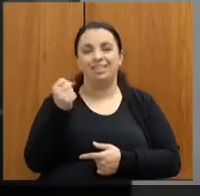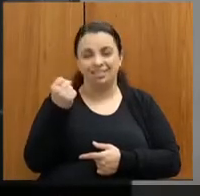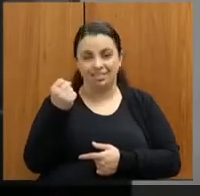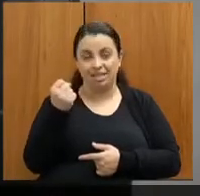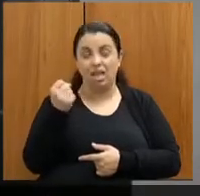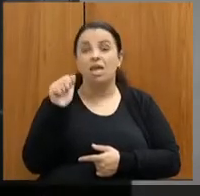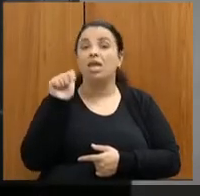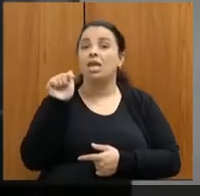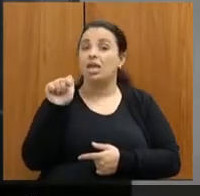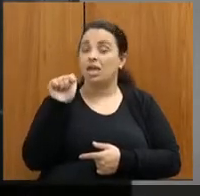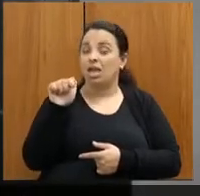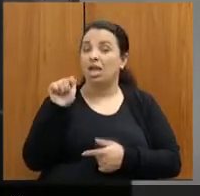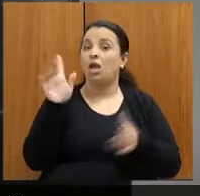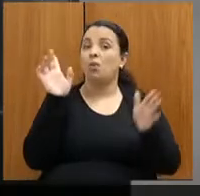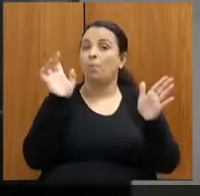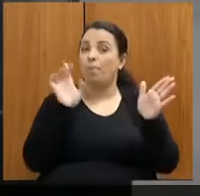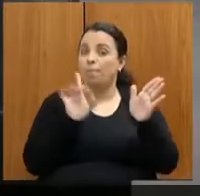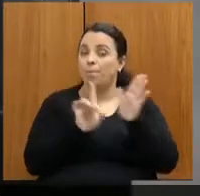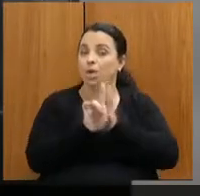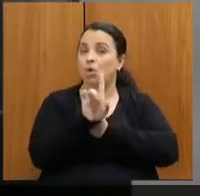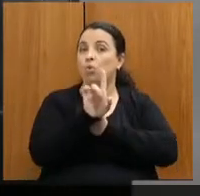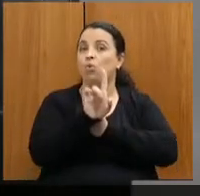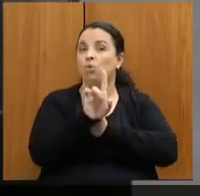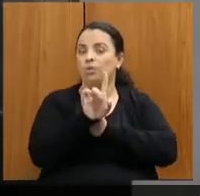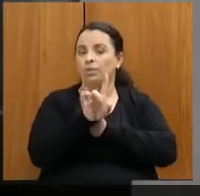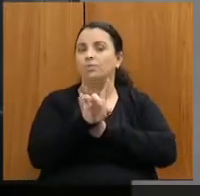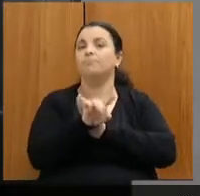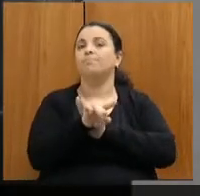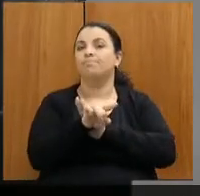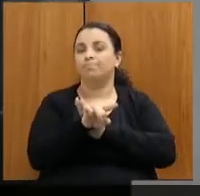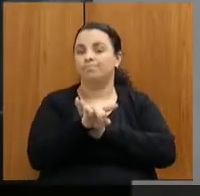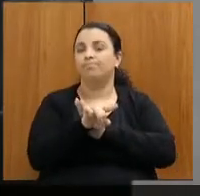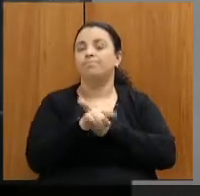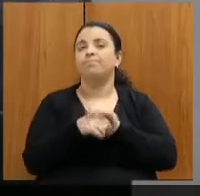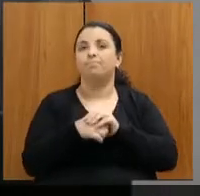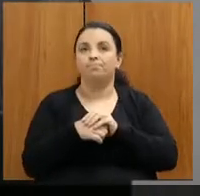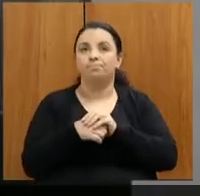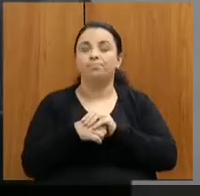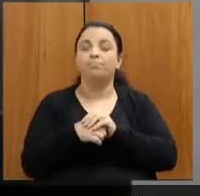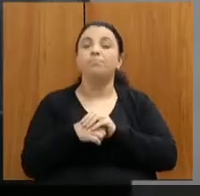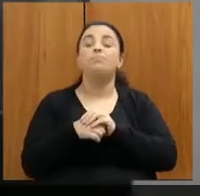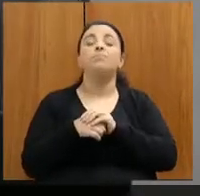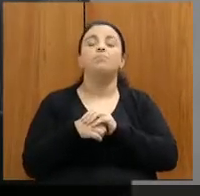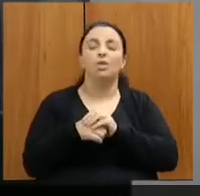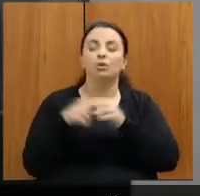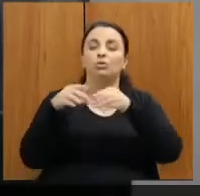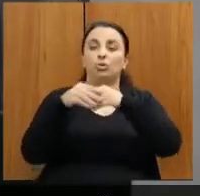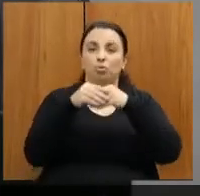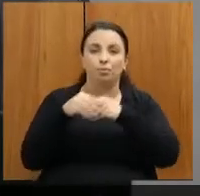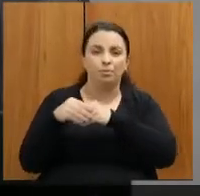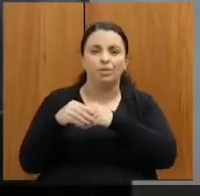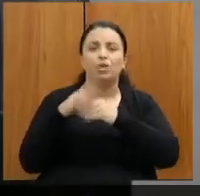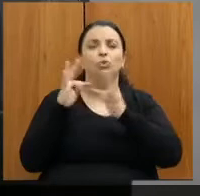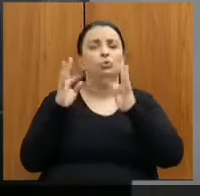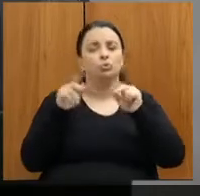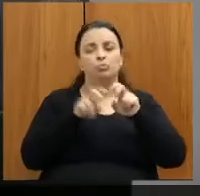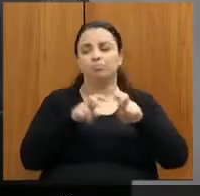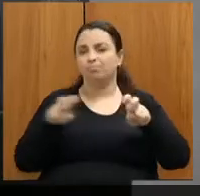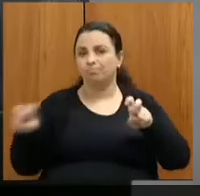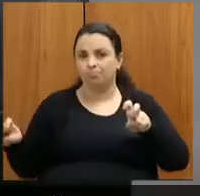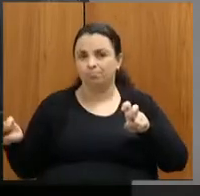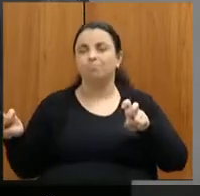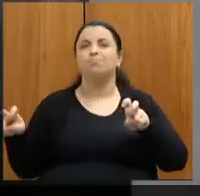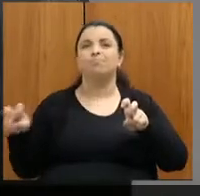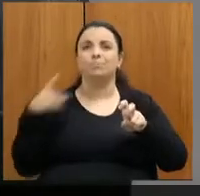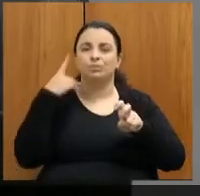a permuta com secreta com Barcos e descubra os novos colegas aqui da blusa tá vendo aqui do